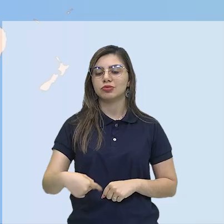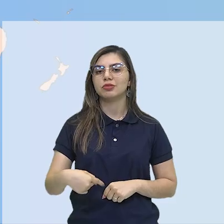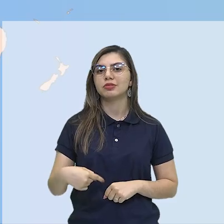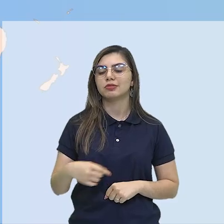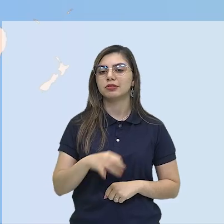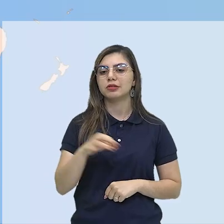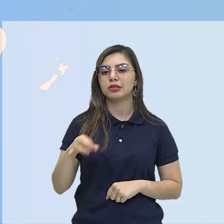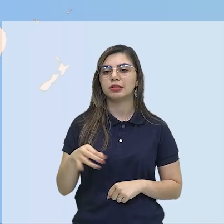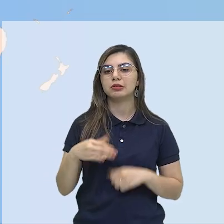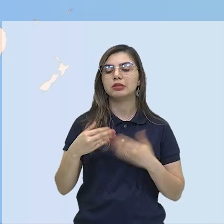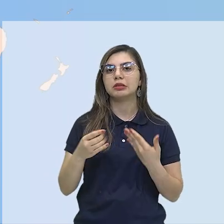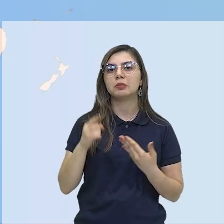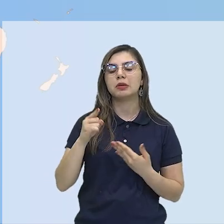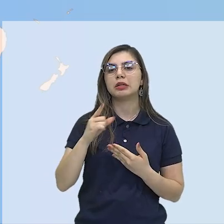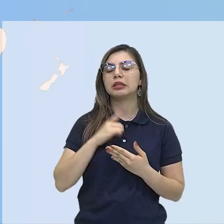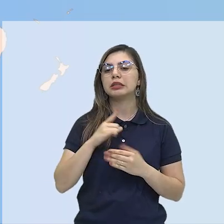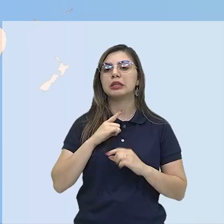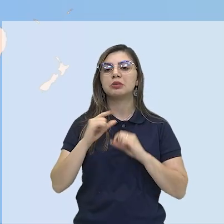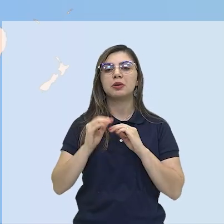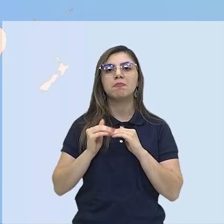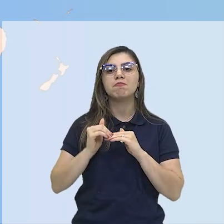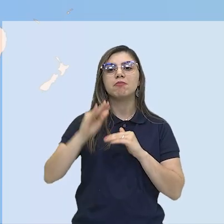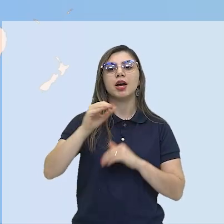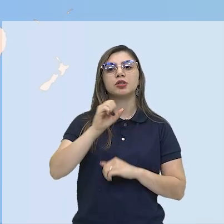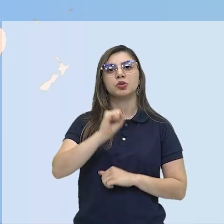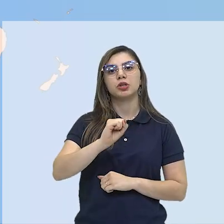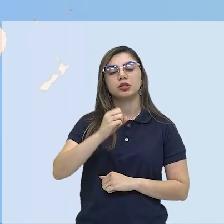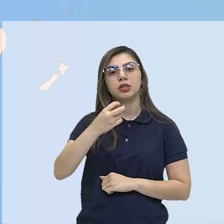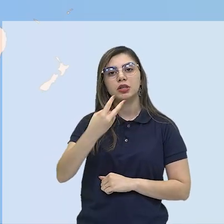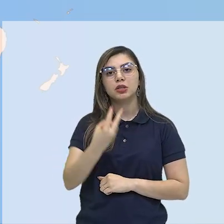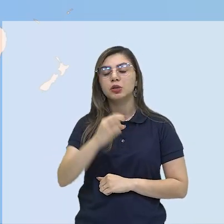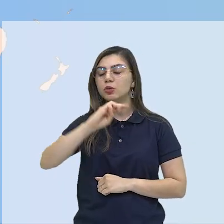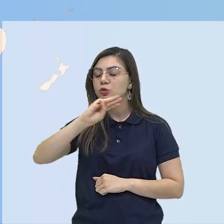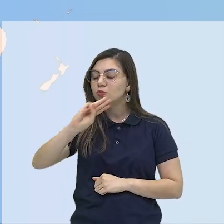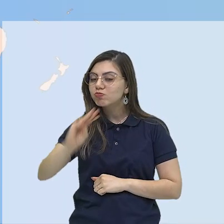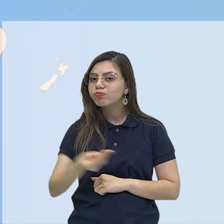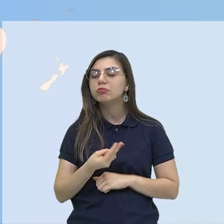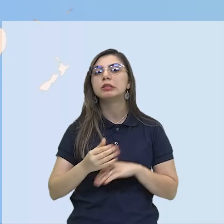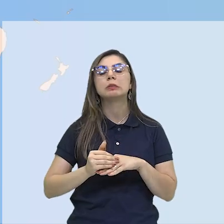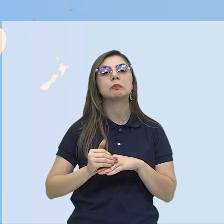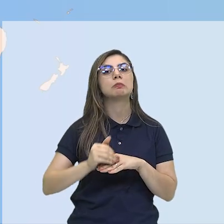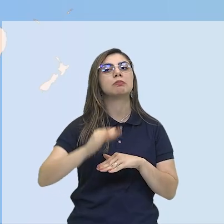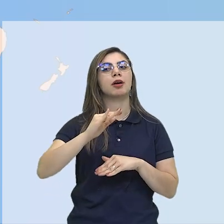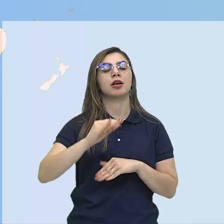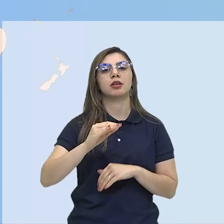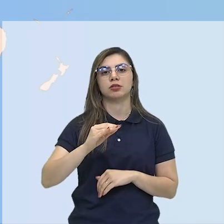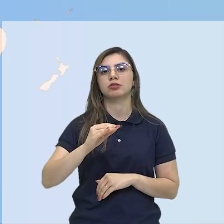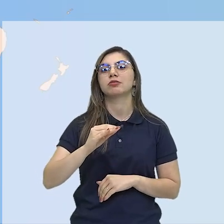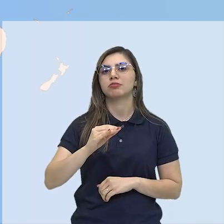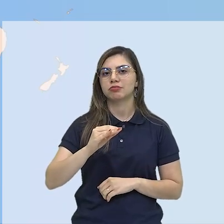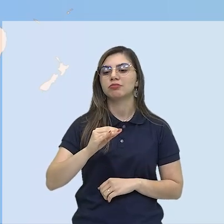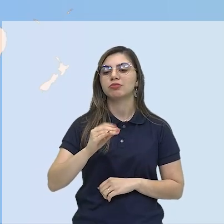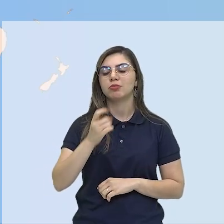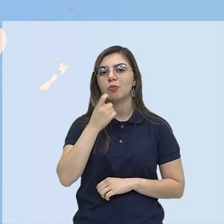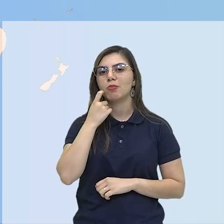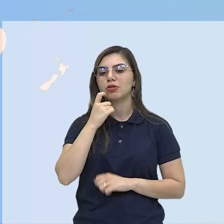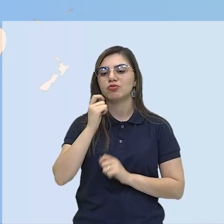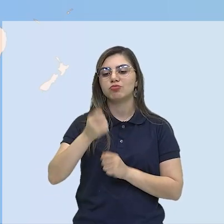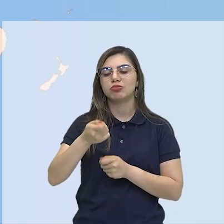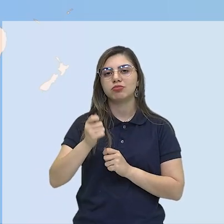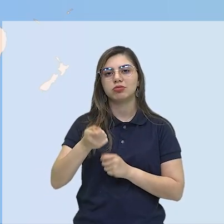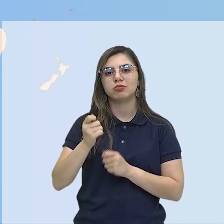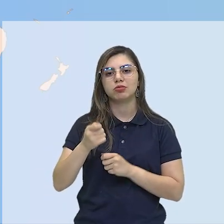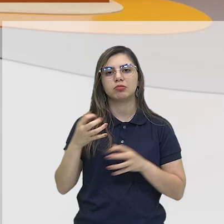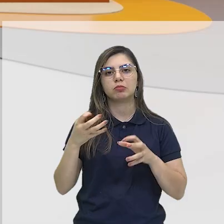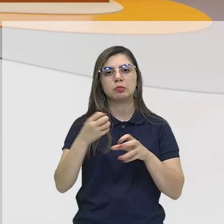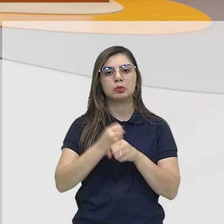uma produção superior a 82 milhões de toneladas de pescado. Então,